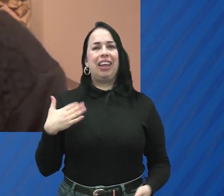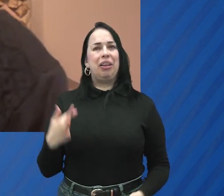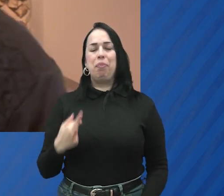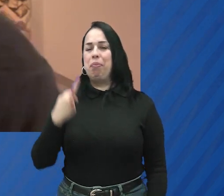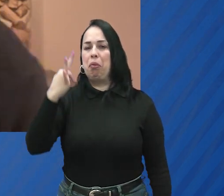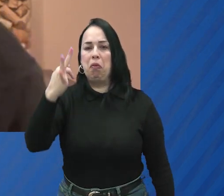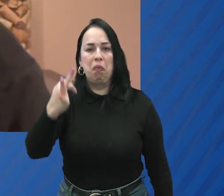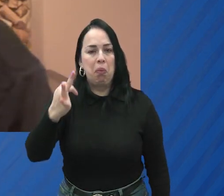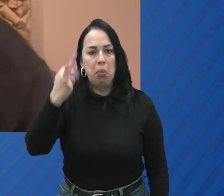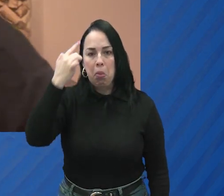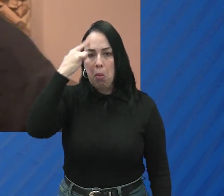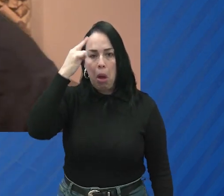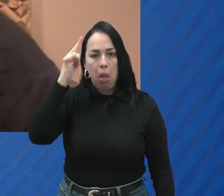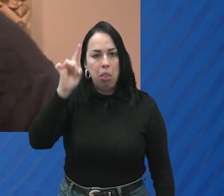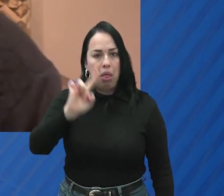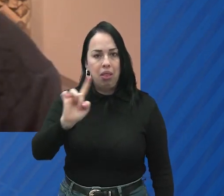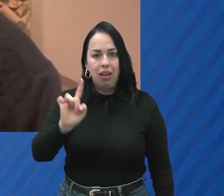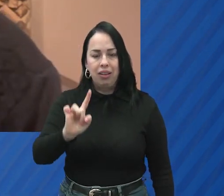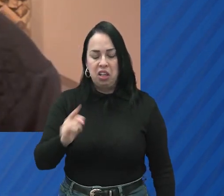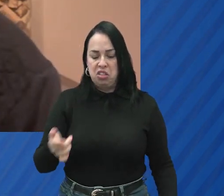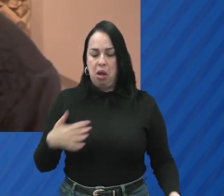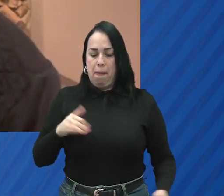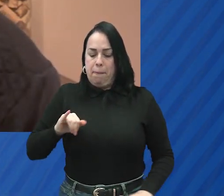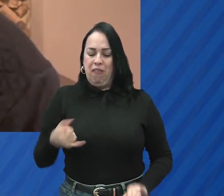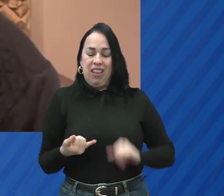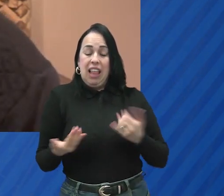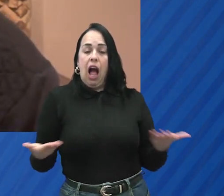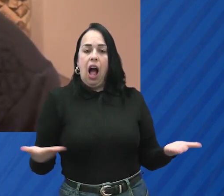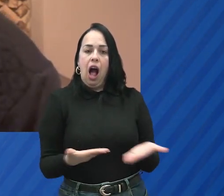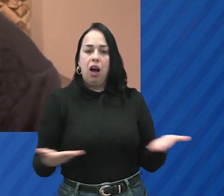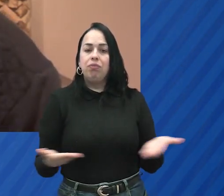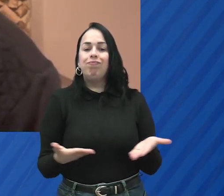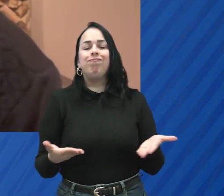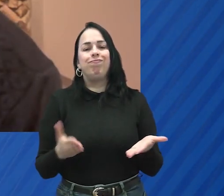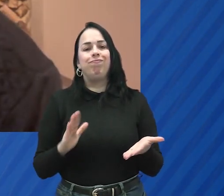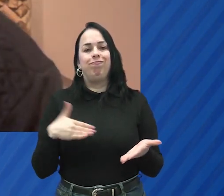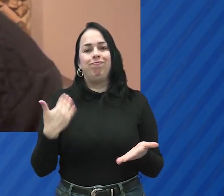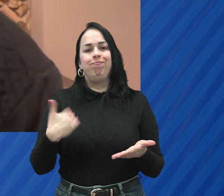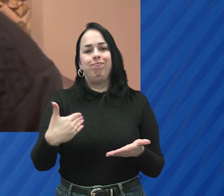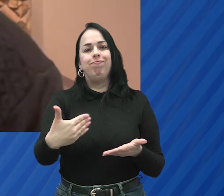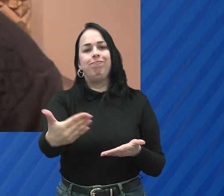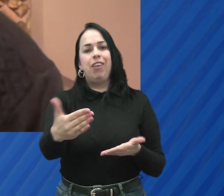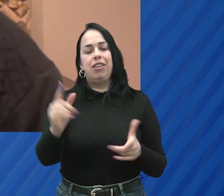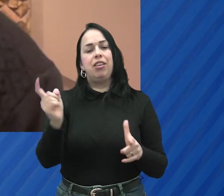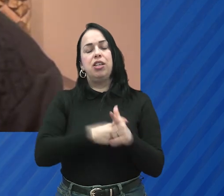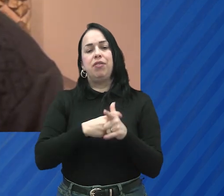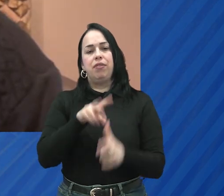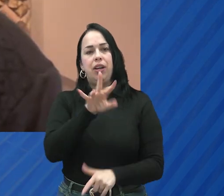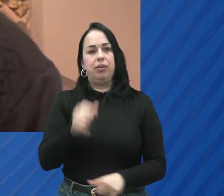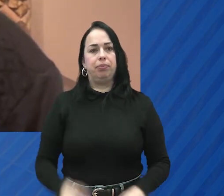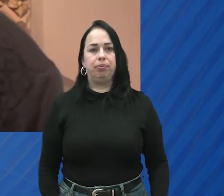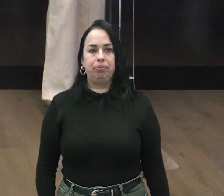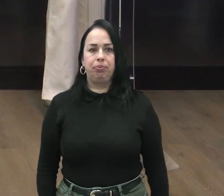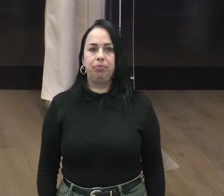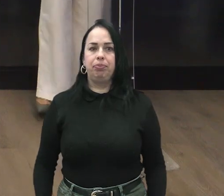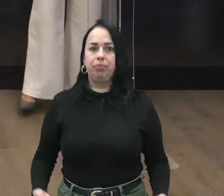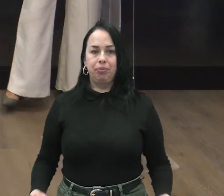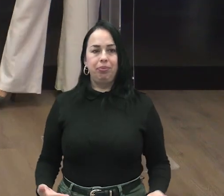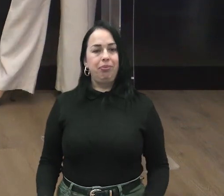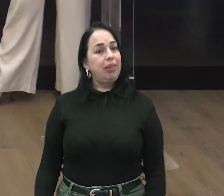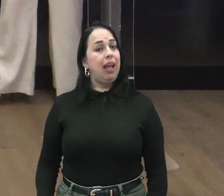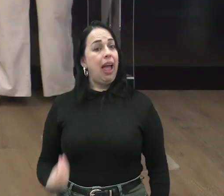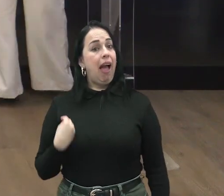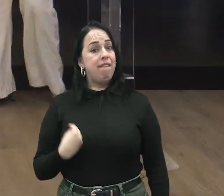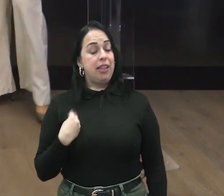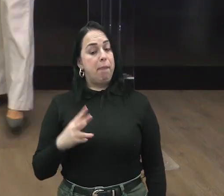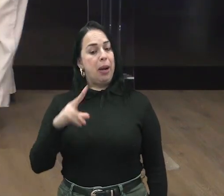sem pensar no amanhã, usando só o hoje, né, você vai ter uma tendência de se endividar. A